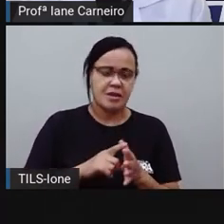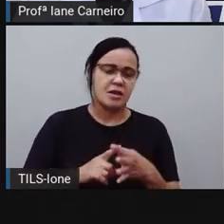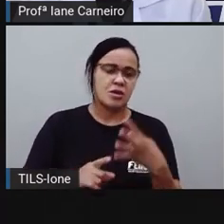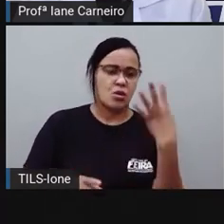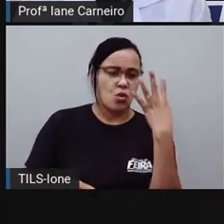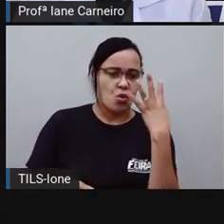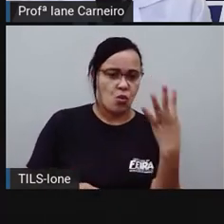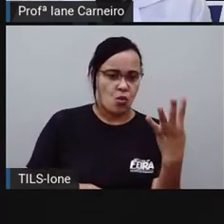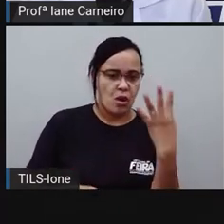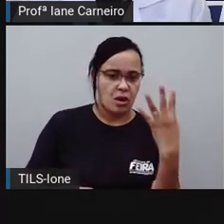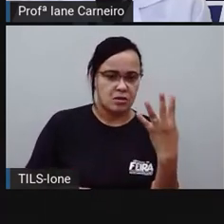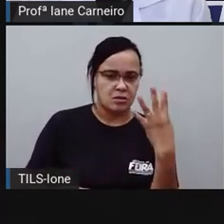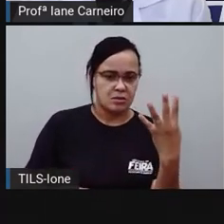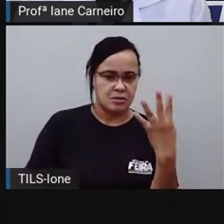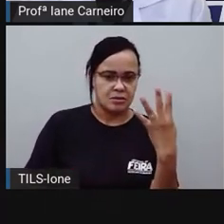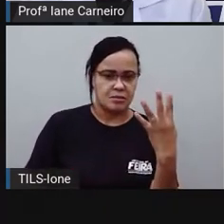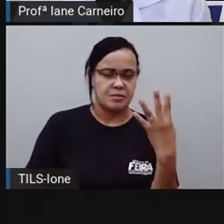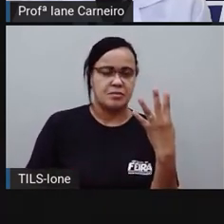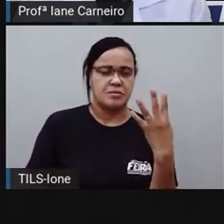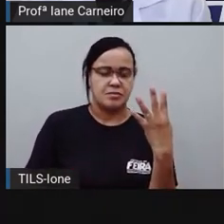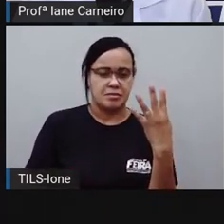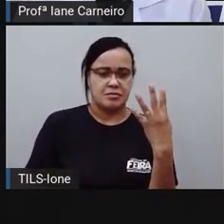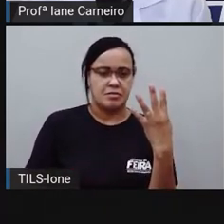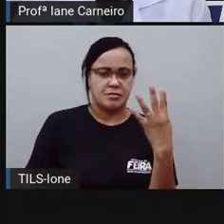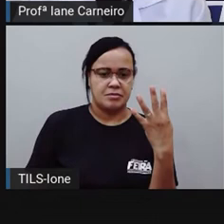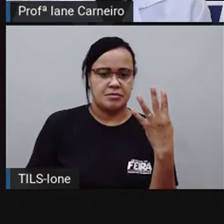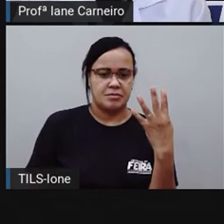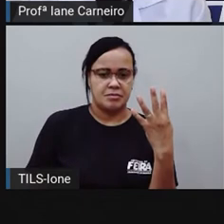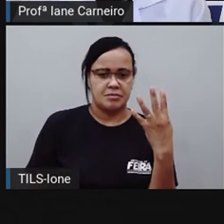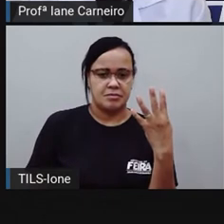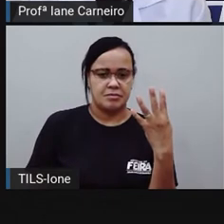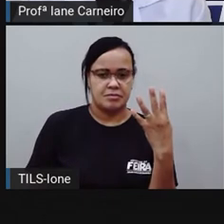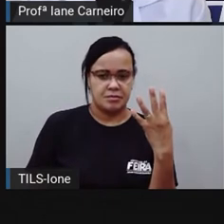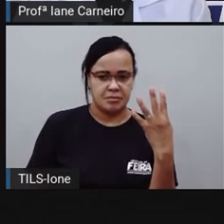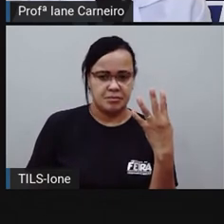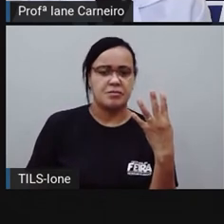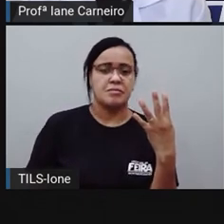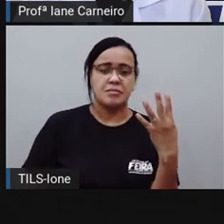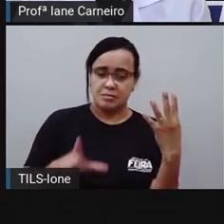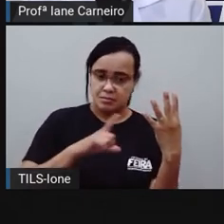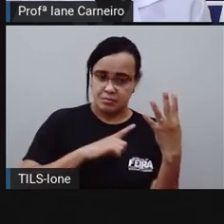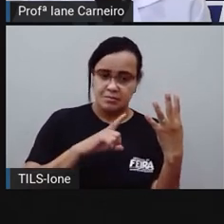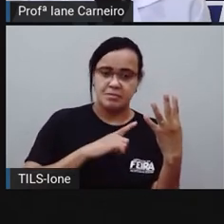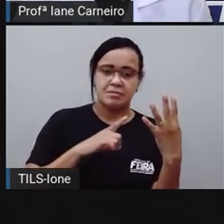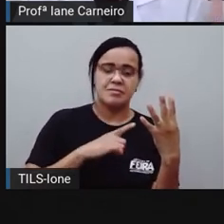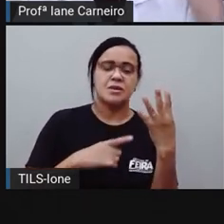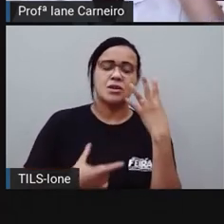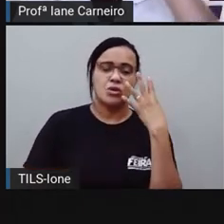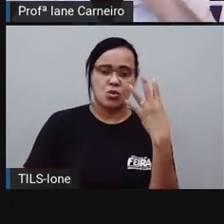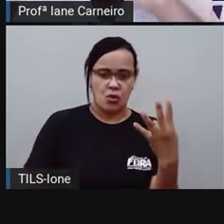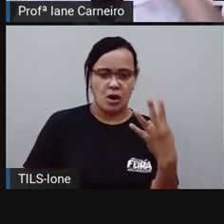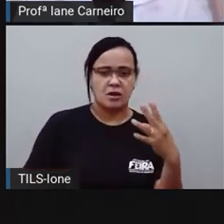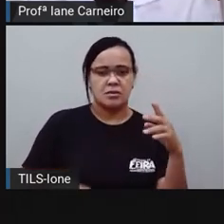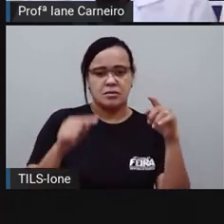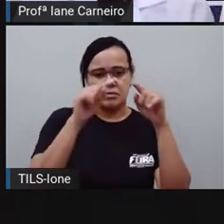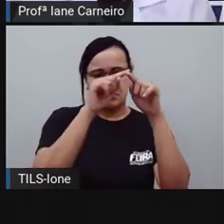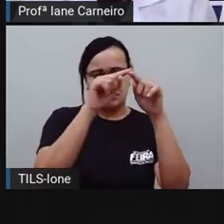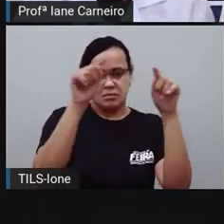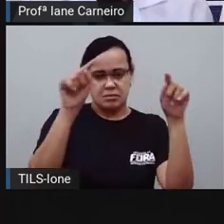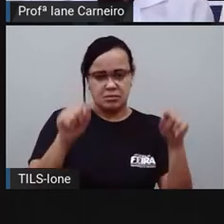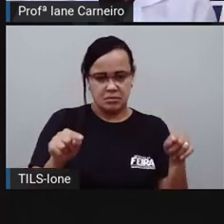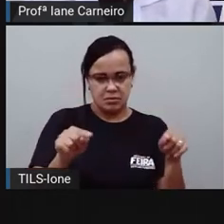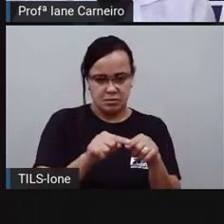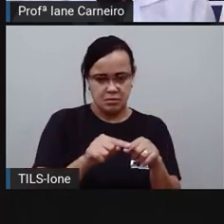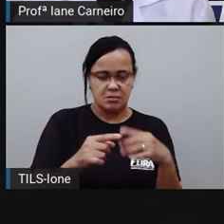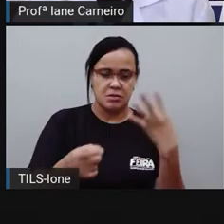palitos, ó, um, dois, três, quatro, nós formamos um quadrado,